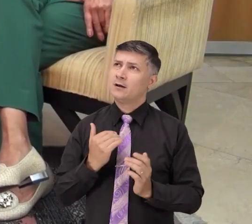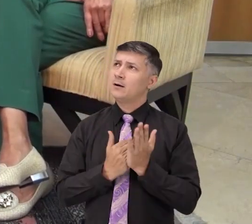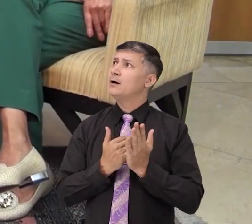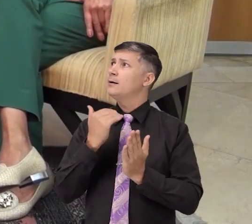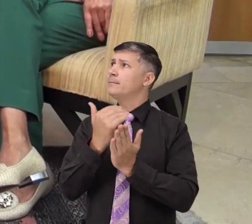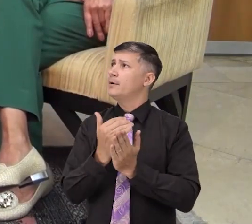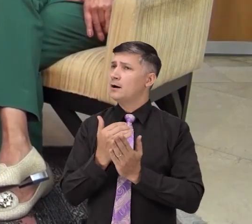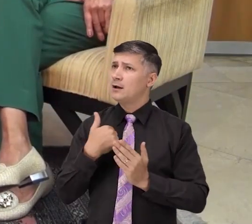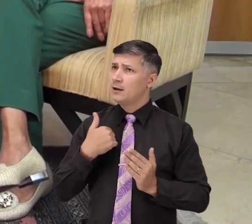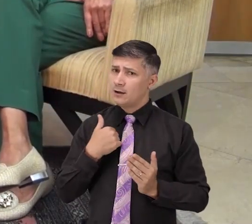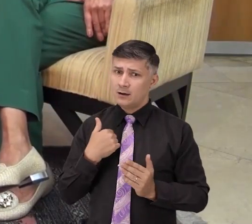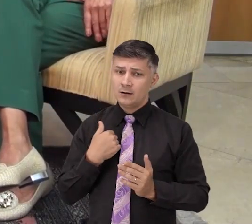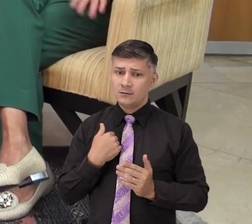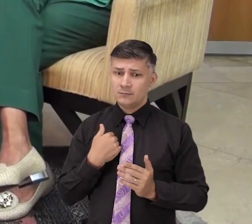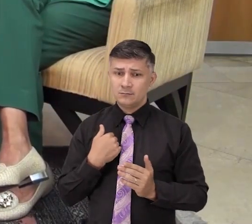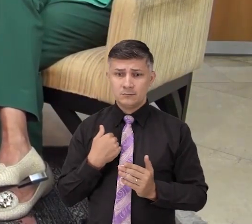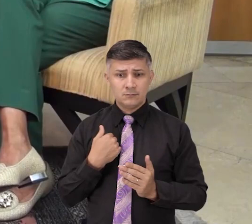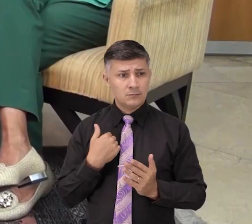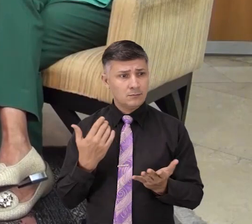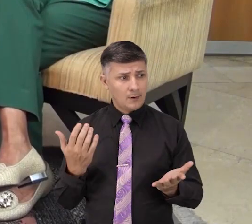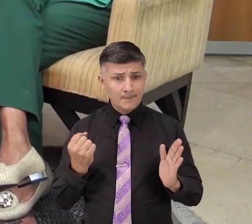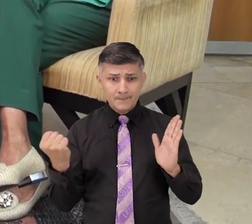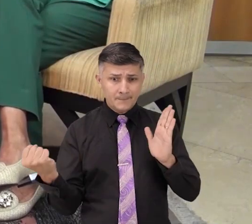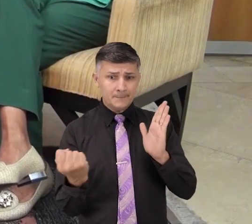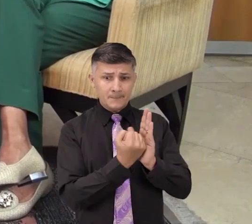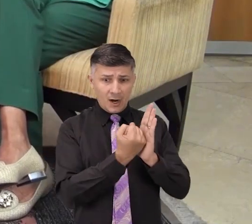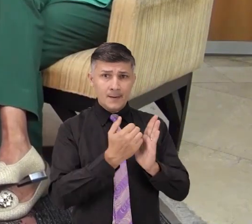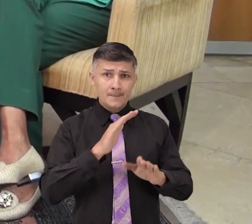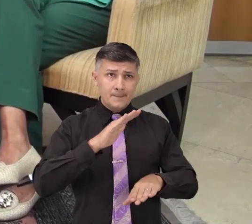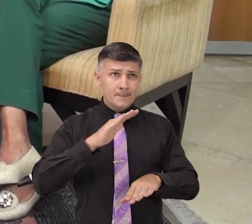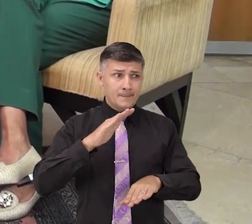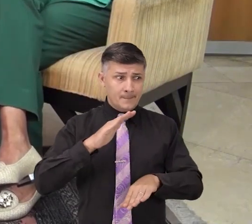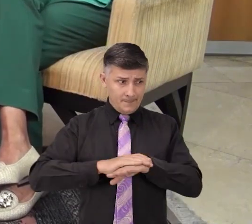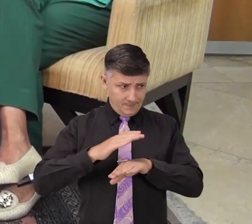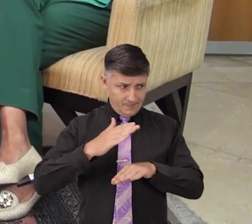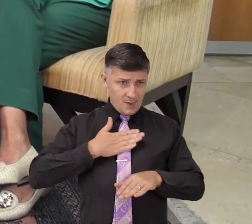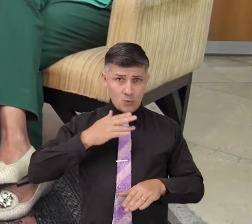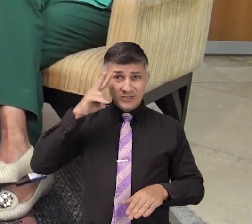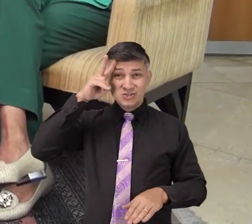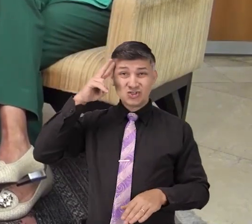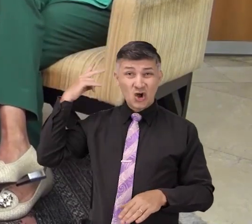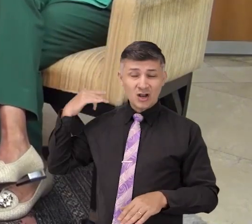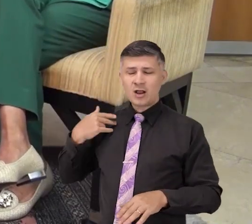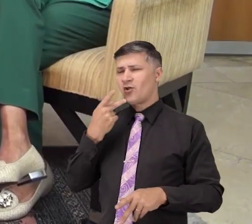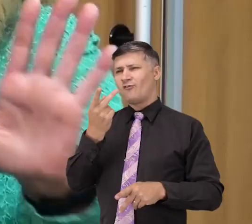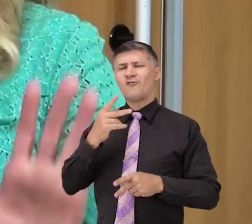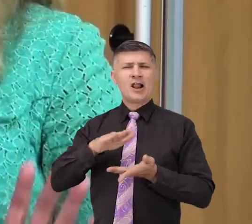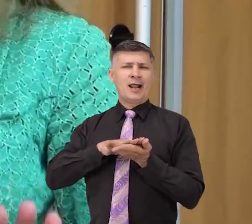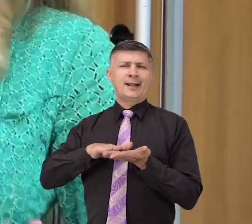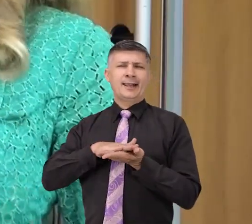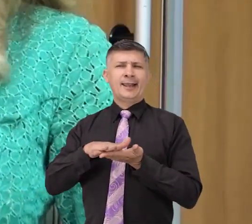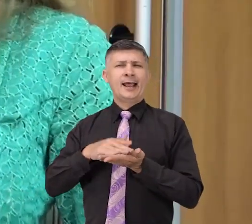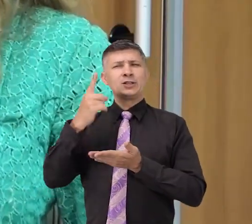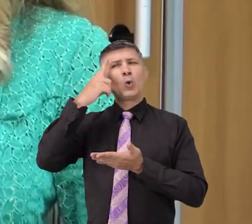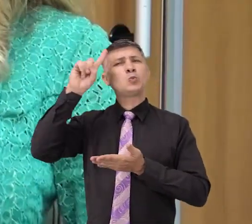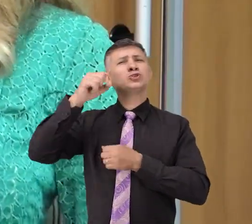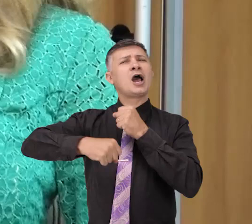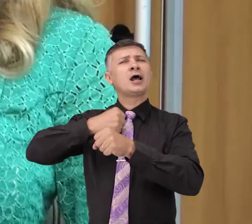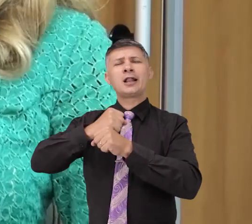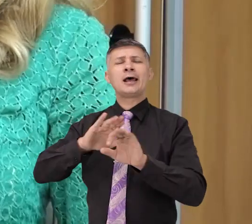chega a ser um exagero, né? Eu estou dizendo, ficou marcado no meu folclore aquela coisa de dizer assim, não, eu não vou falar em